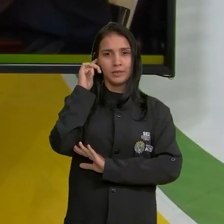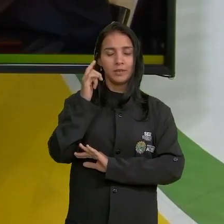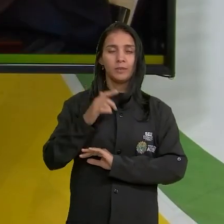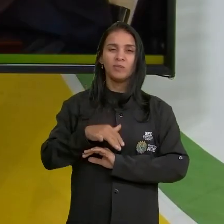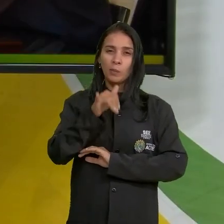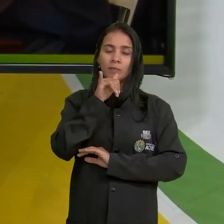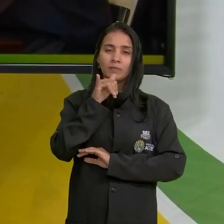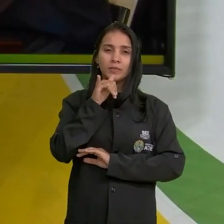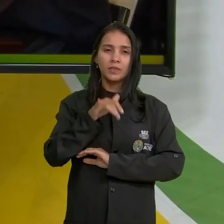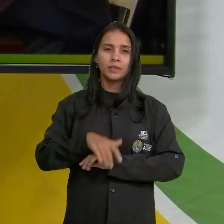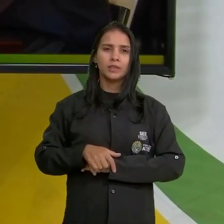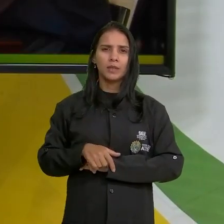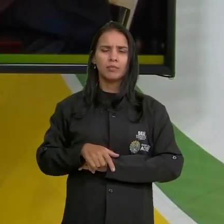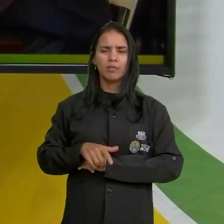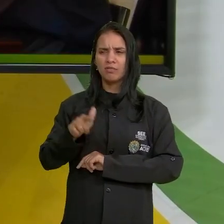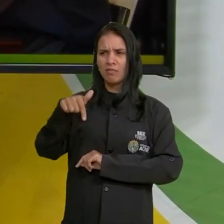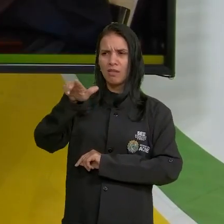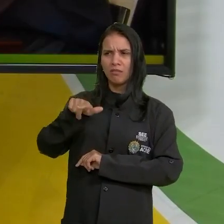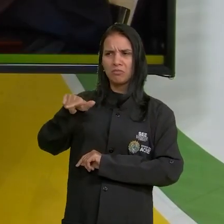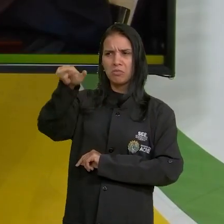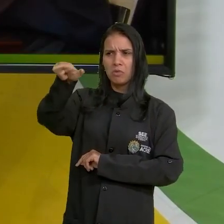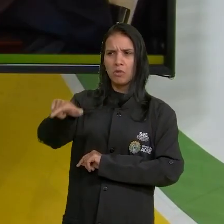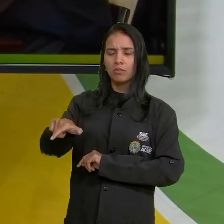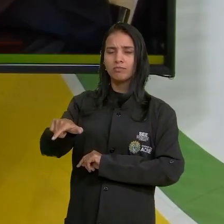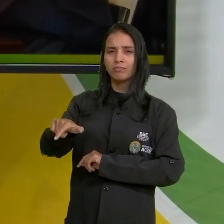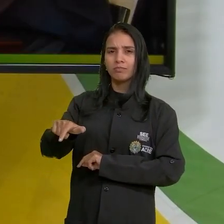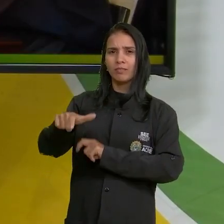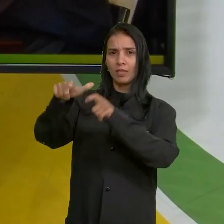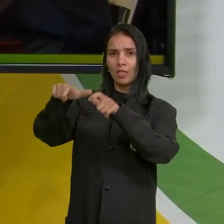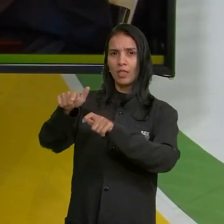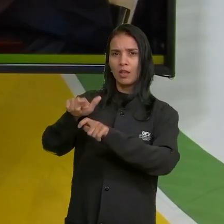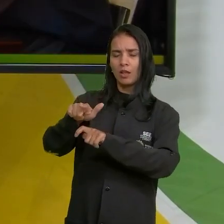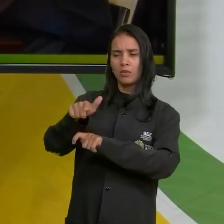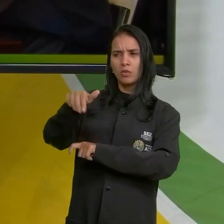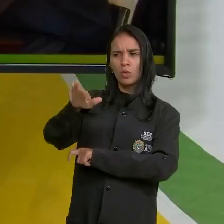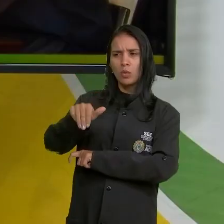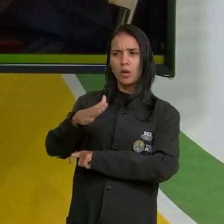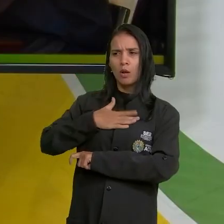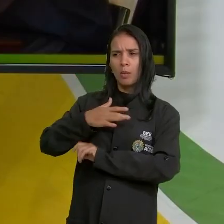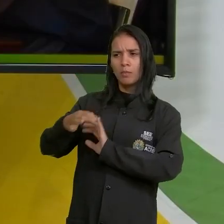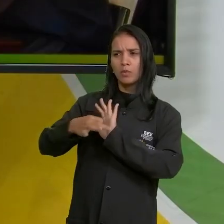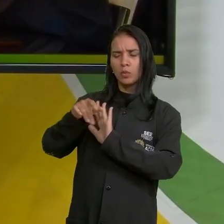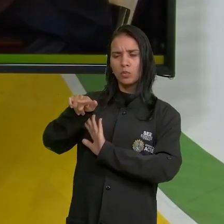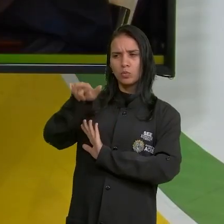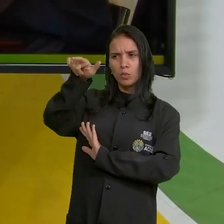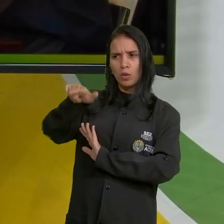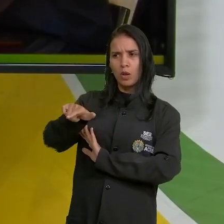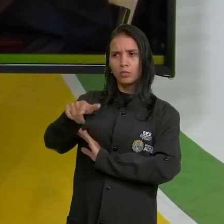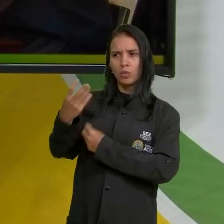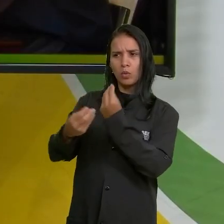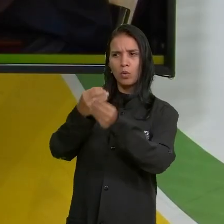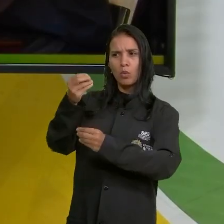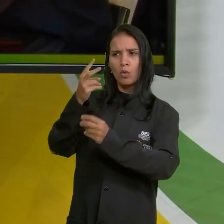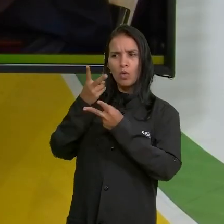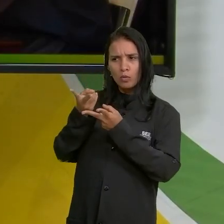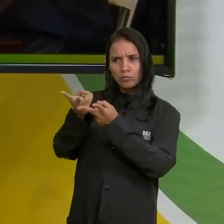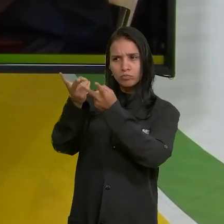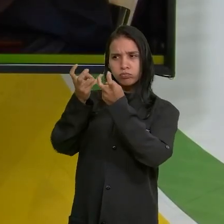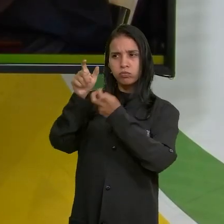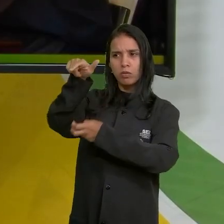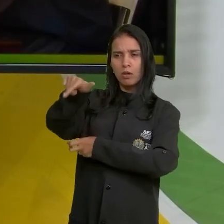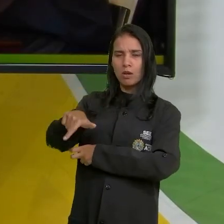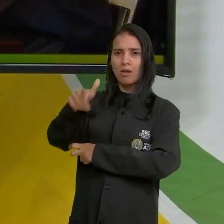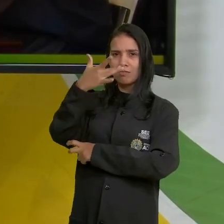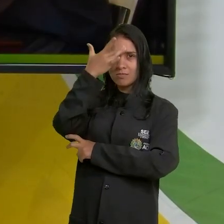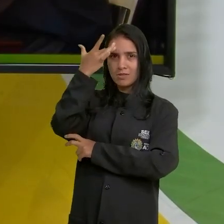outro? Quem é o outro para você? Você tem um entendimento do que é o outro. Mas você entende